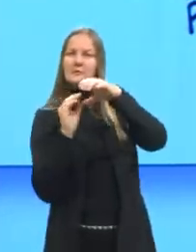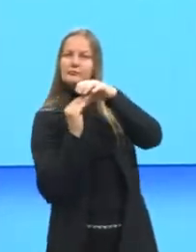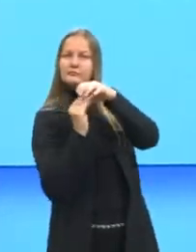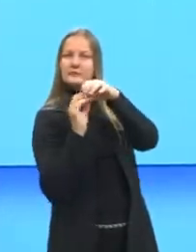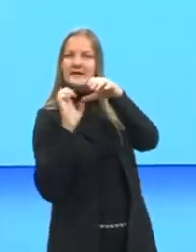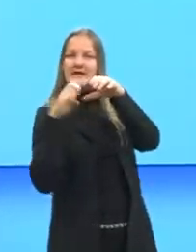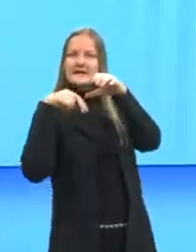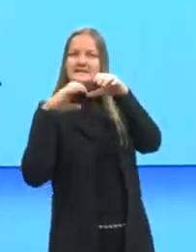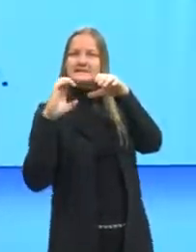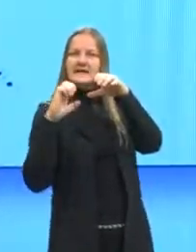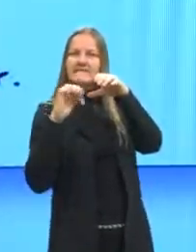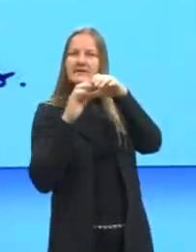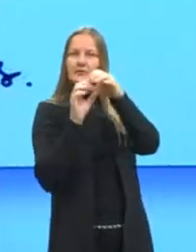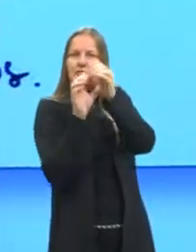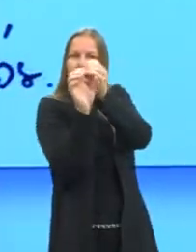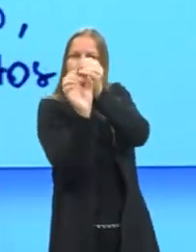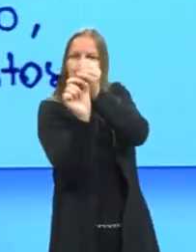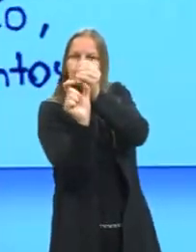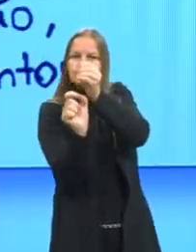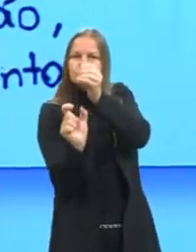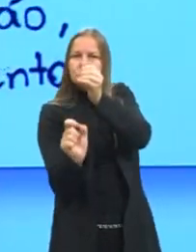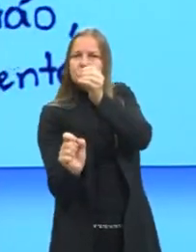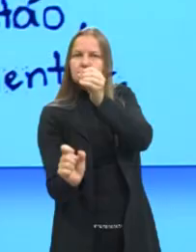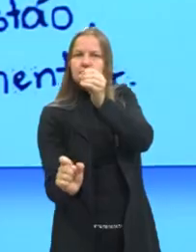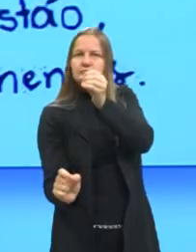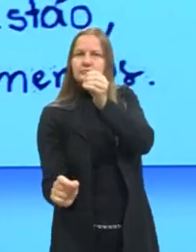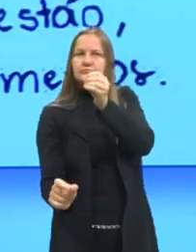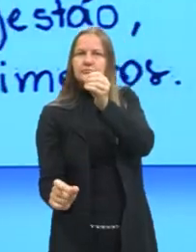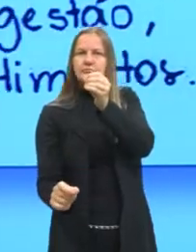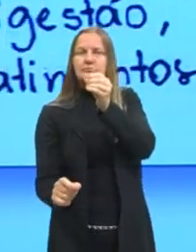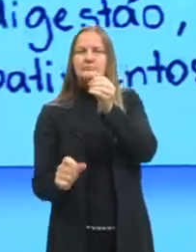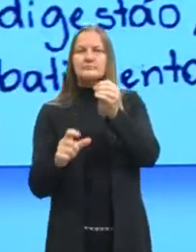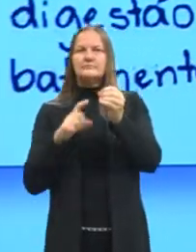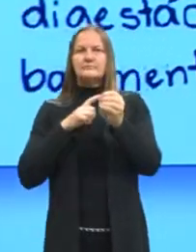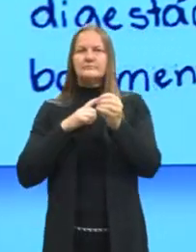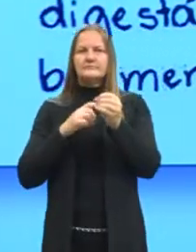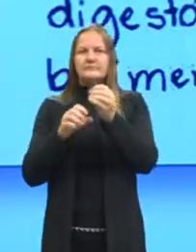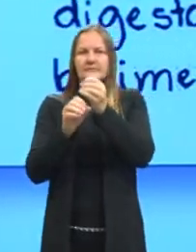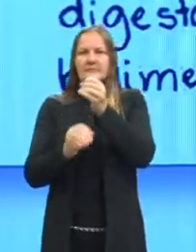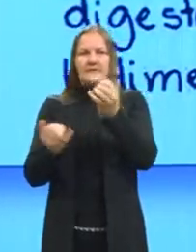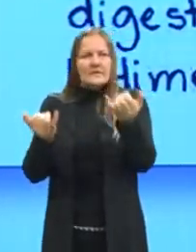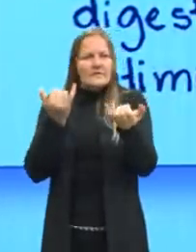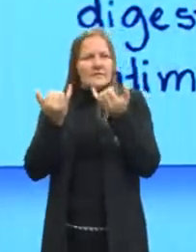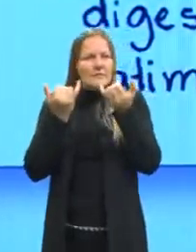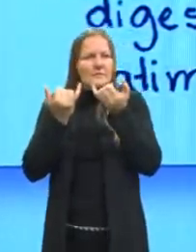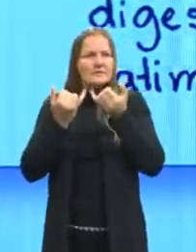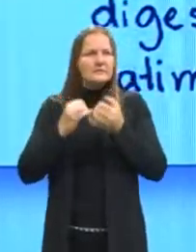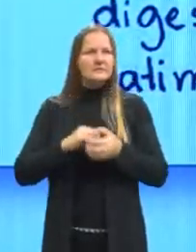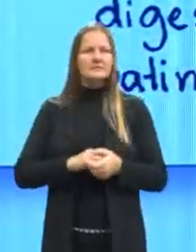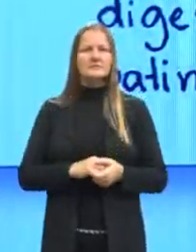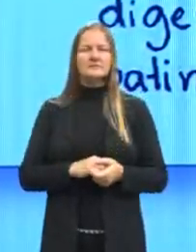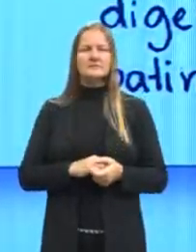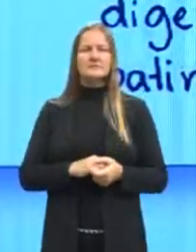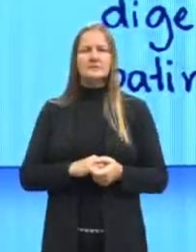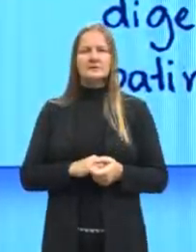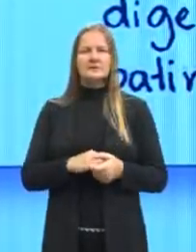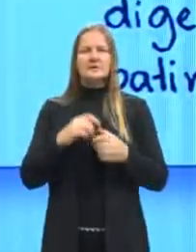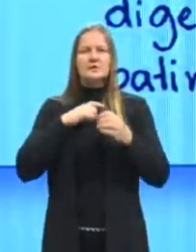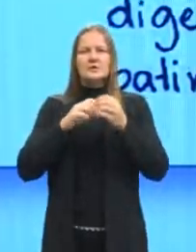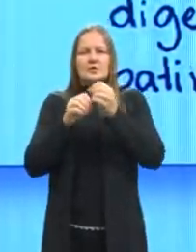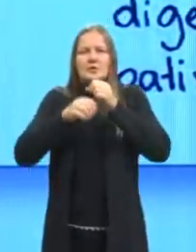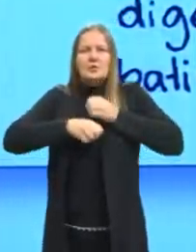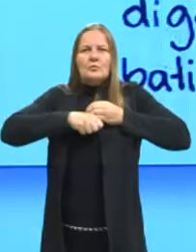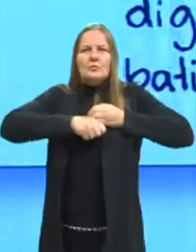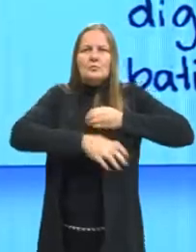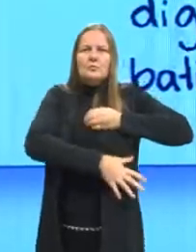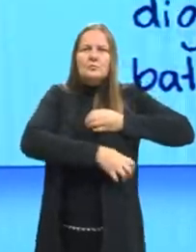medula espinhal que ela vai transmitir as informações ali do sistema nervoso periférico para o